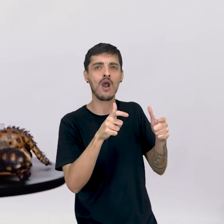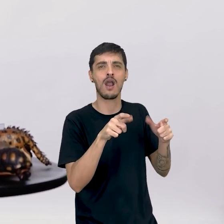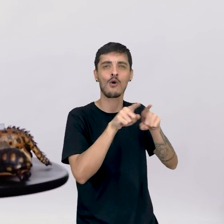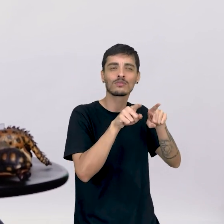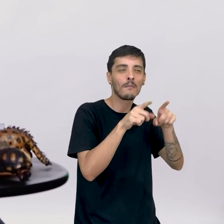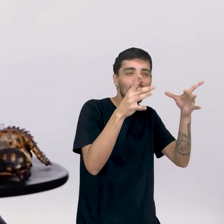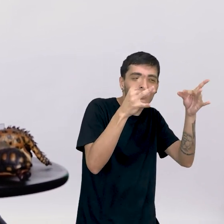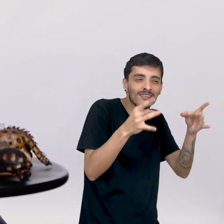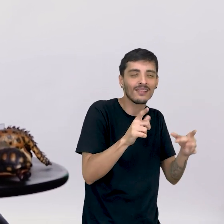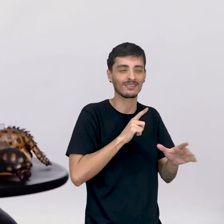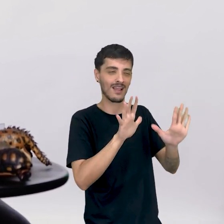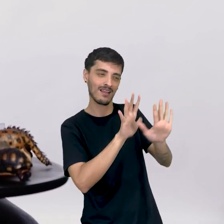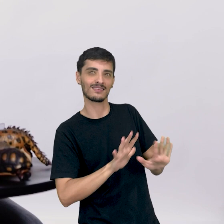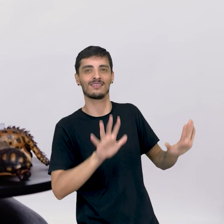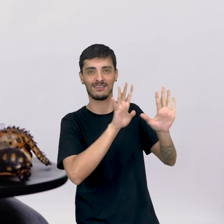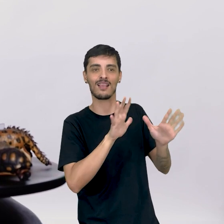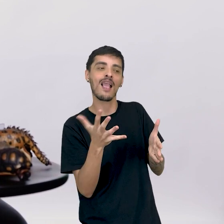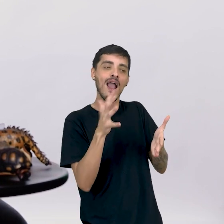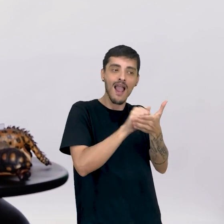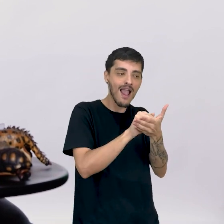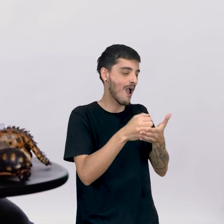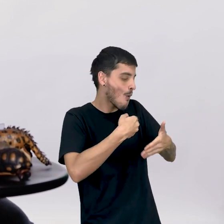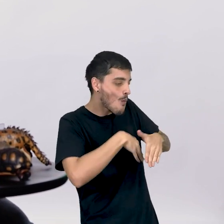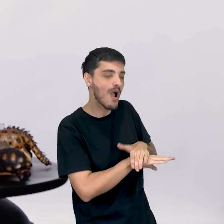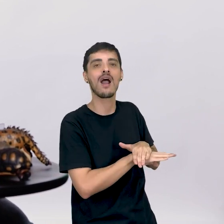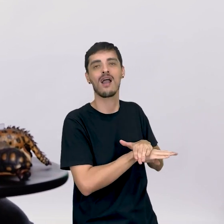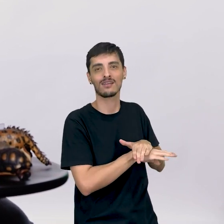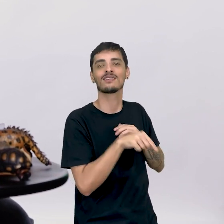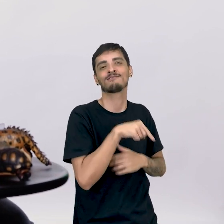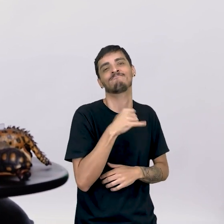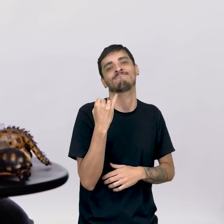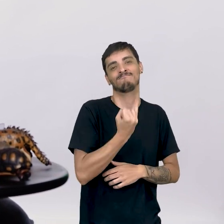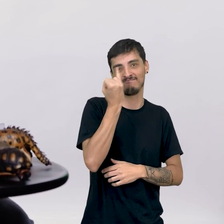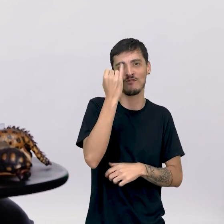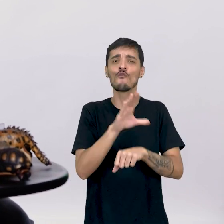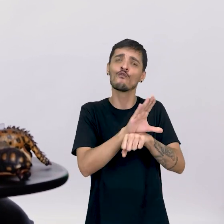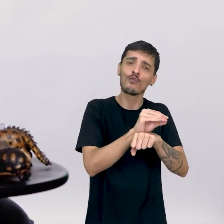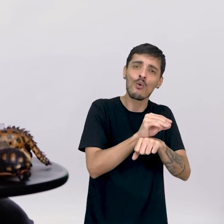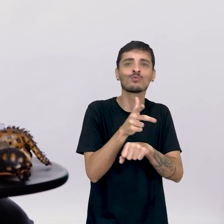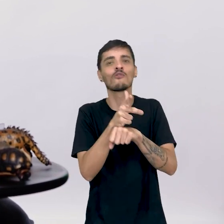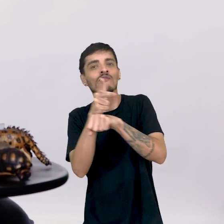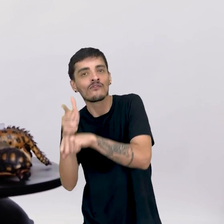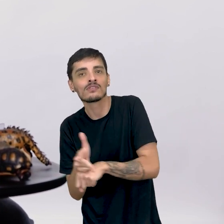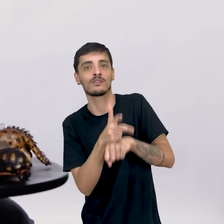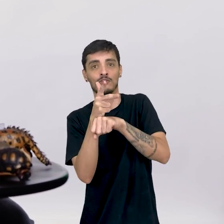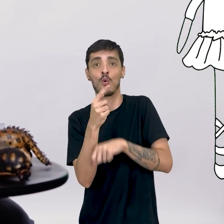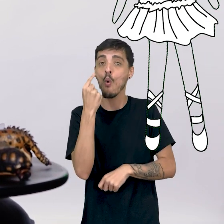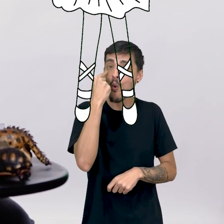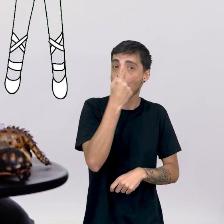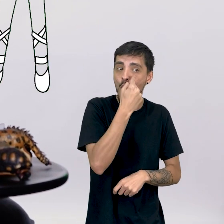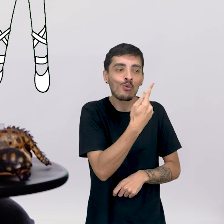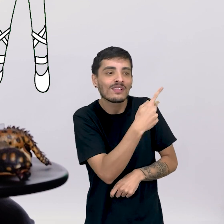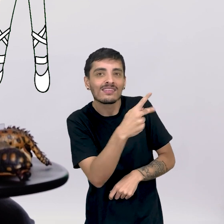partir de e entre elementos audiovisuais. Tem a ver com a importância de registrar, pela fotografia e pelo vídeo, o que